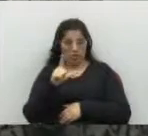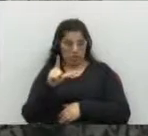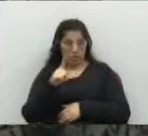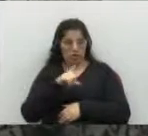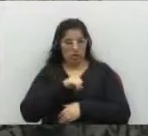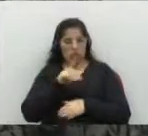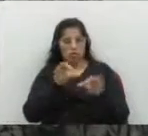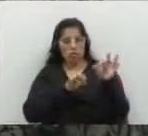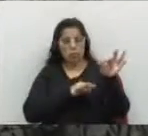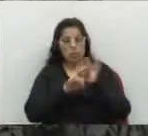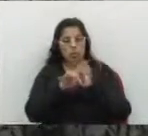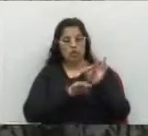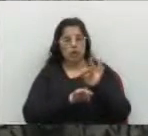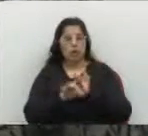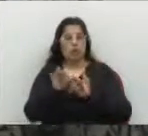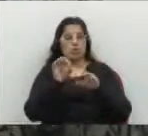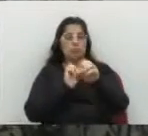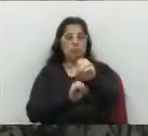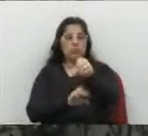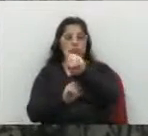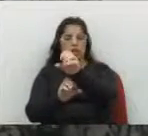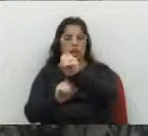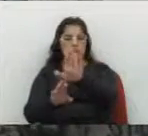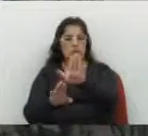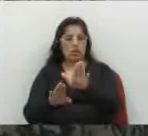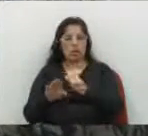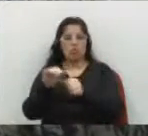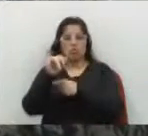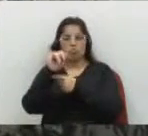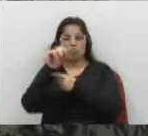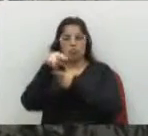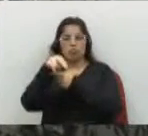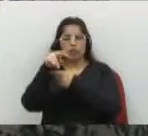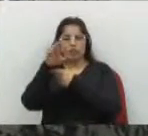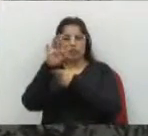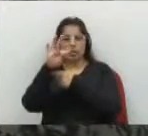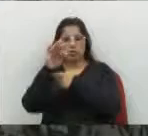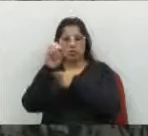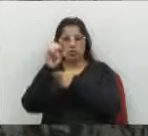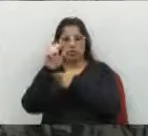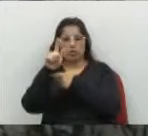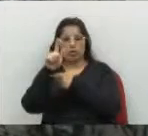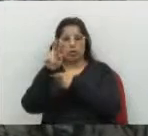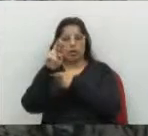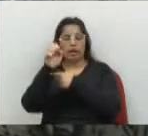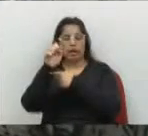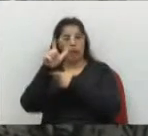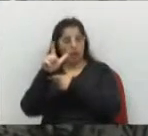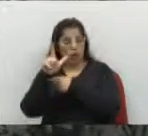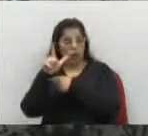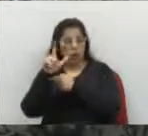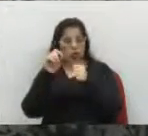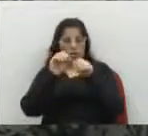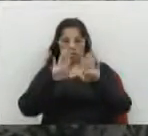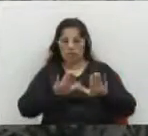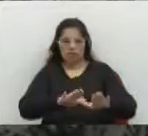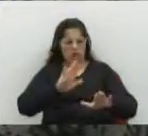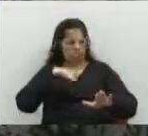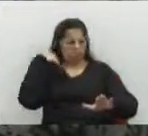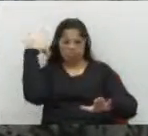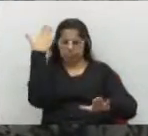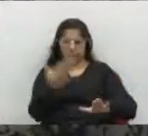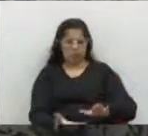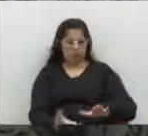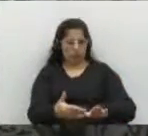integral atende as crianças o dia todo na escola. A merenda deles é diferenciada e tem que ser. Ou nós estamos